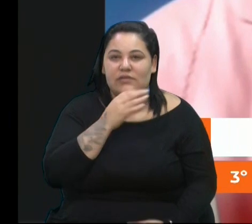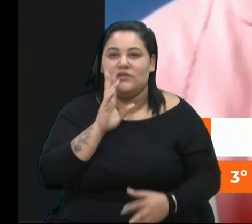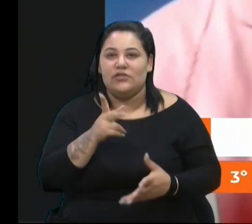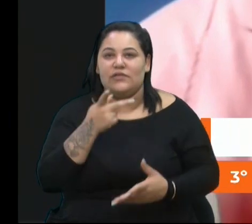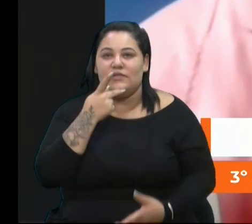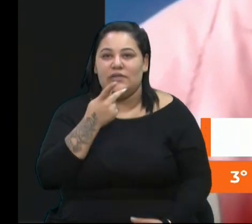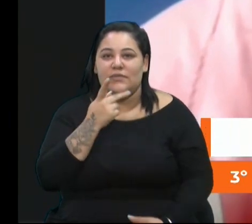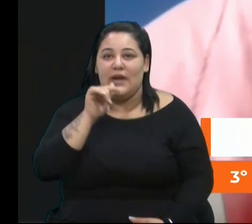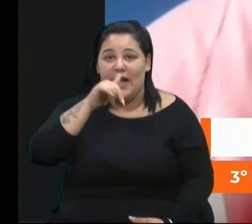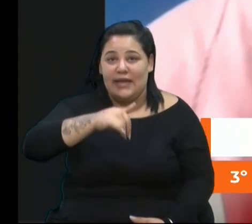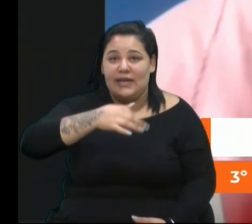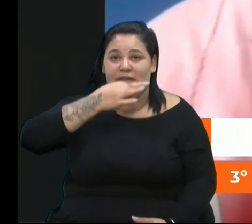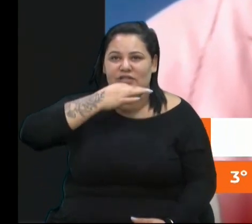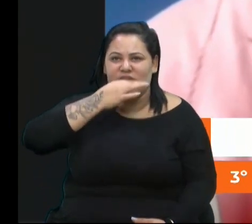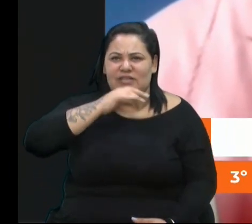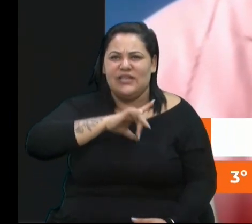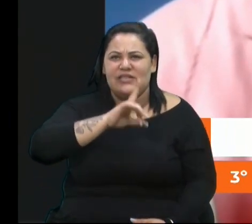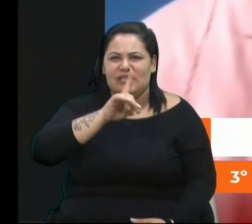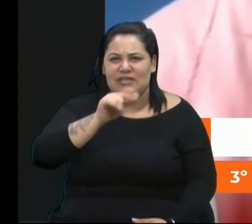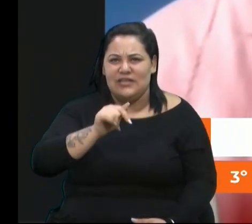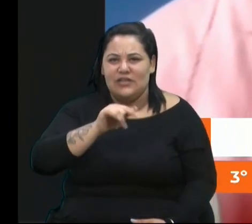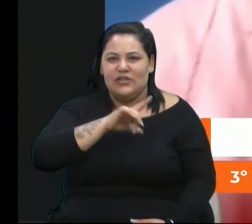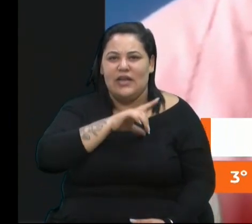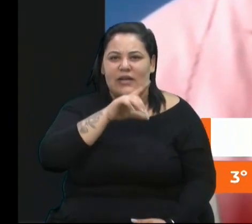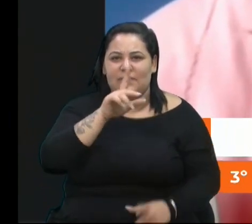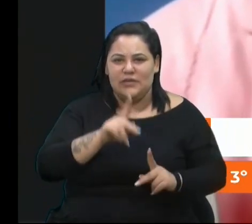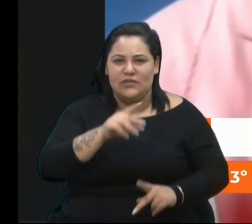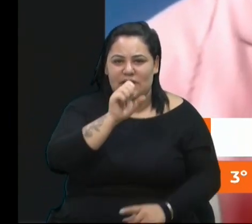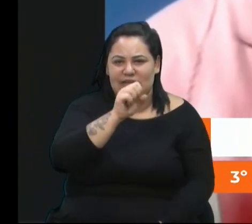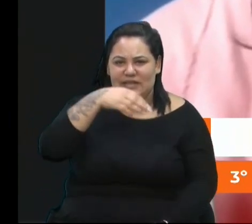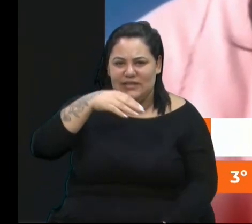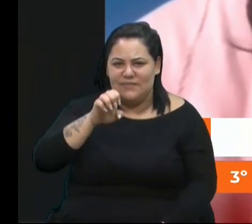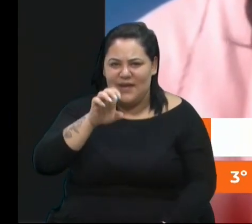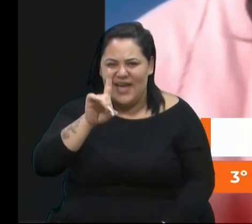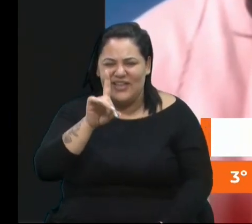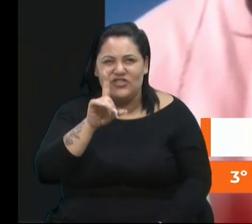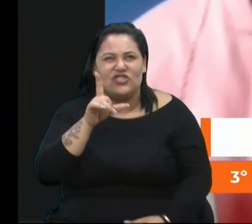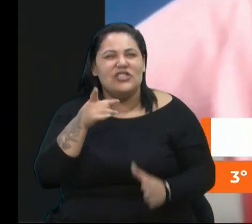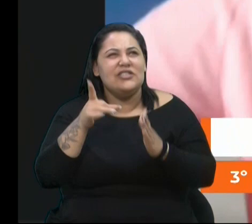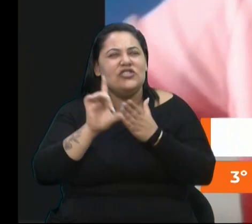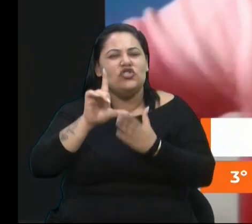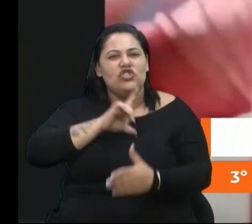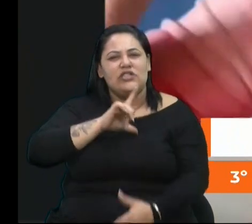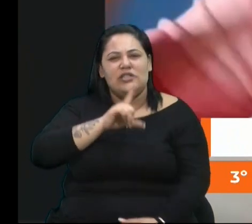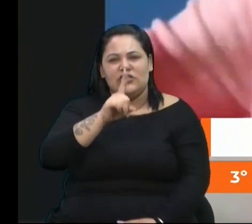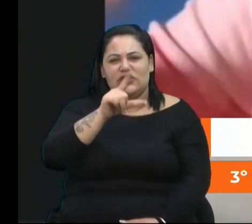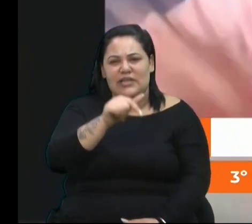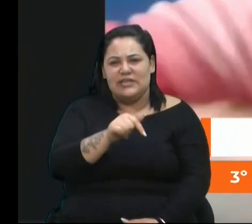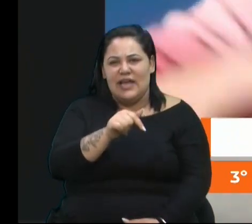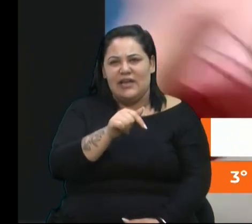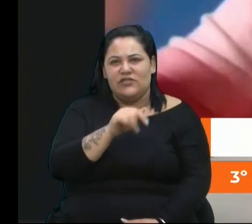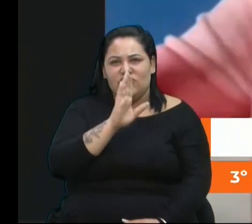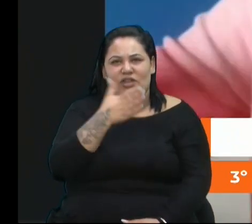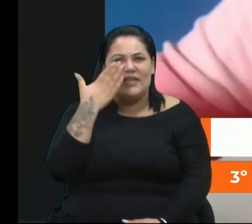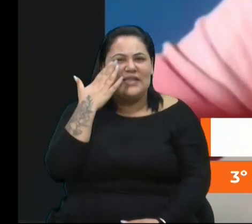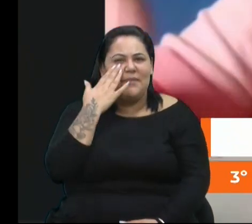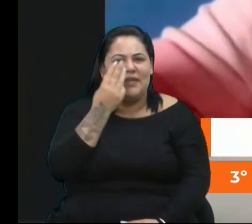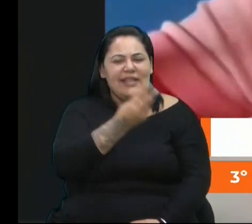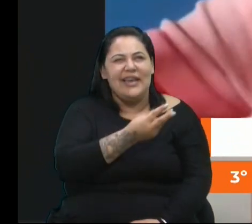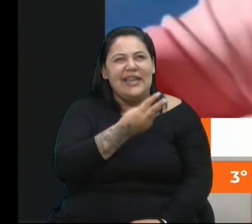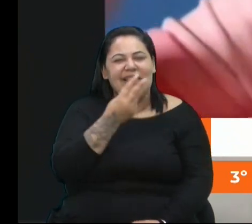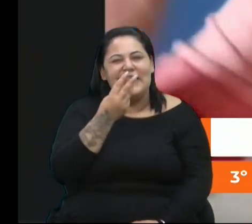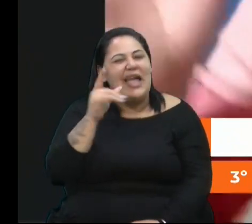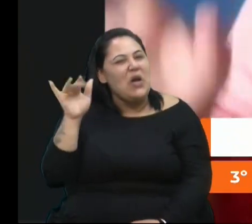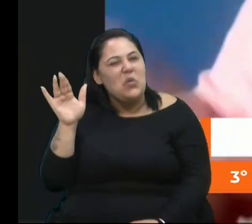Eram 17, me corrige, deve ter gente 10 média aqui, mas eram 17 lá no comecinho. Hoje a gente sabe que já são 30 e tantos, com mais